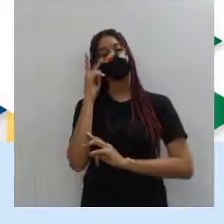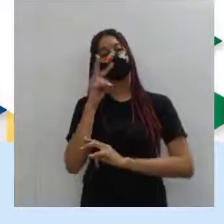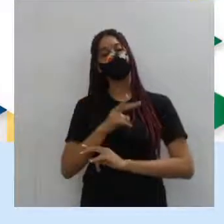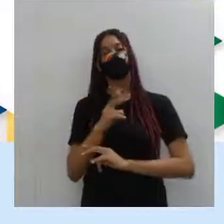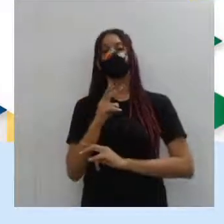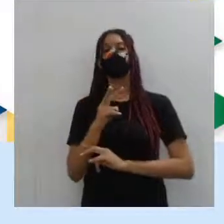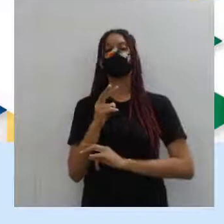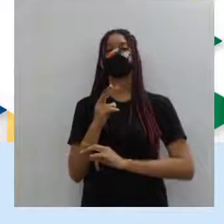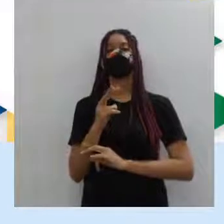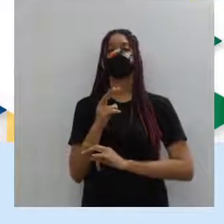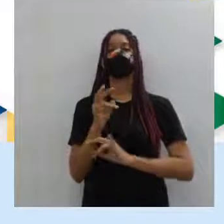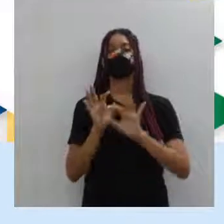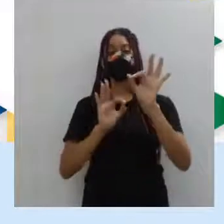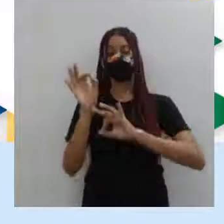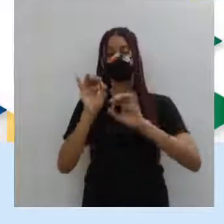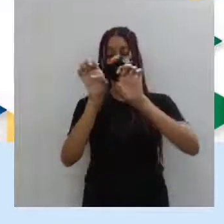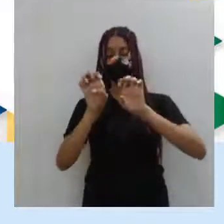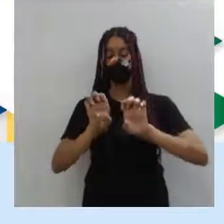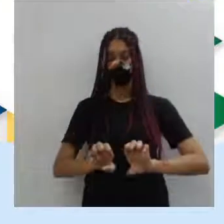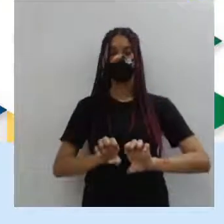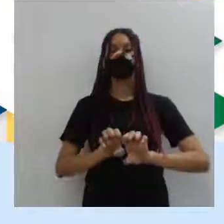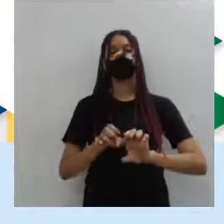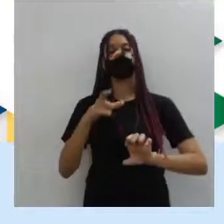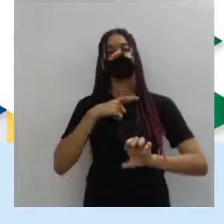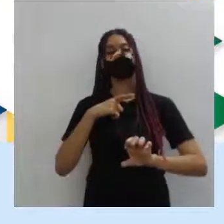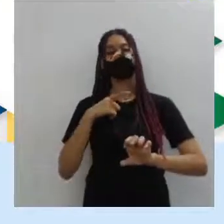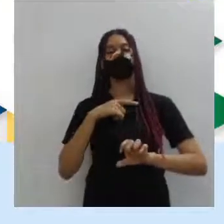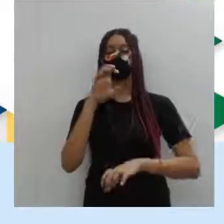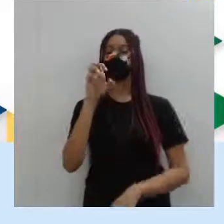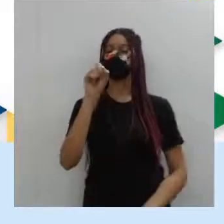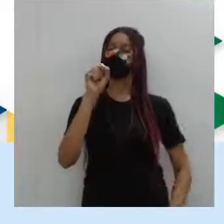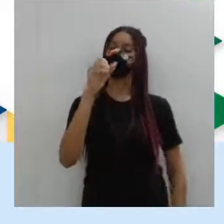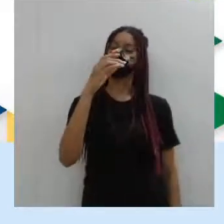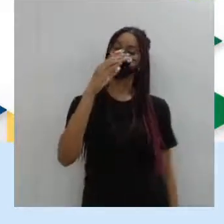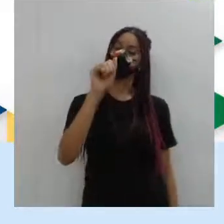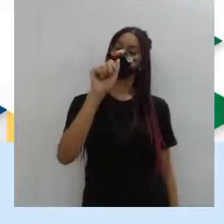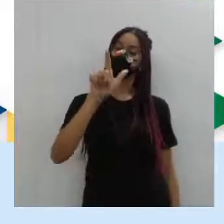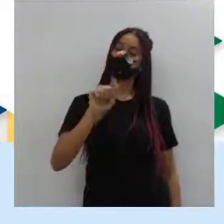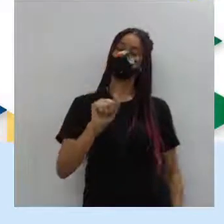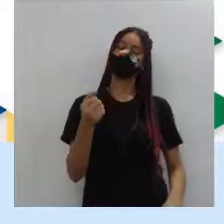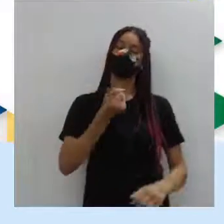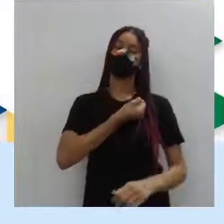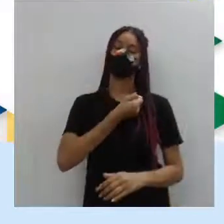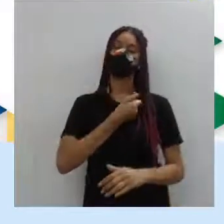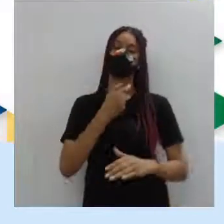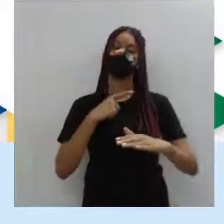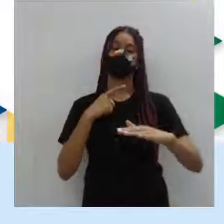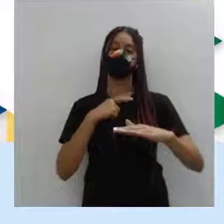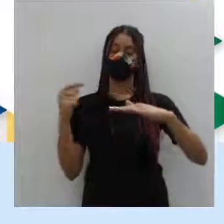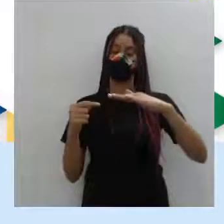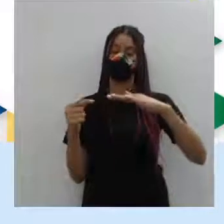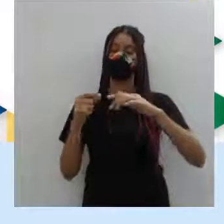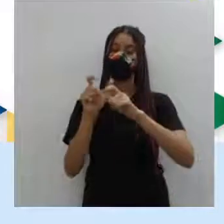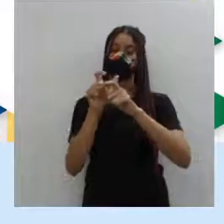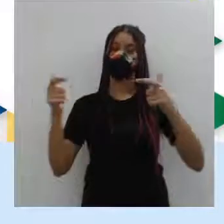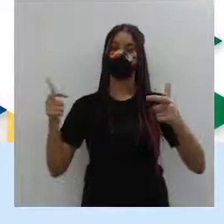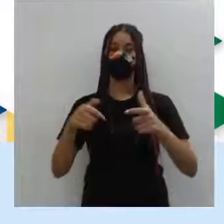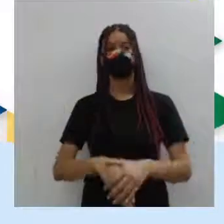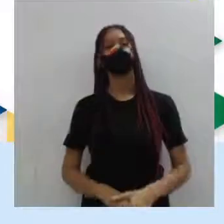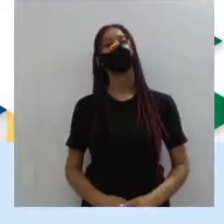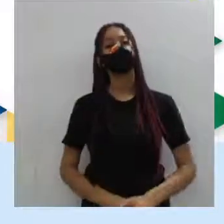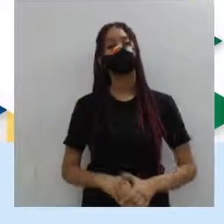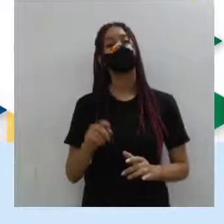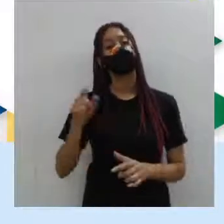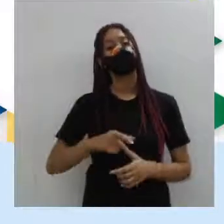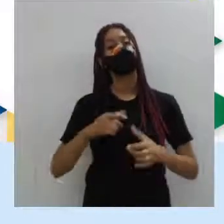a própria estrutura, ou seja, a fórmula de escala. Ou seja, o denominador que tenha maior número é